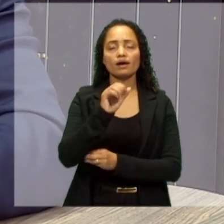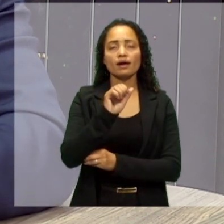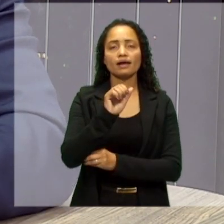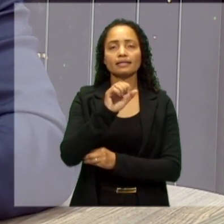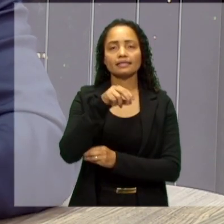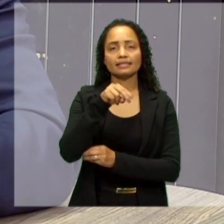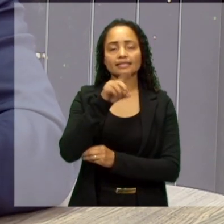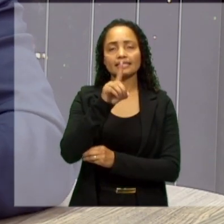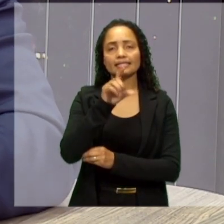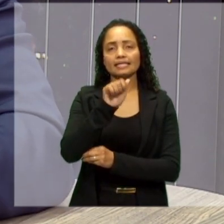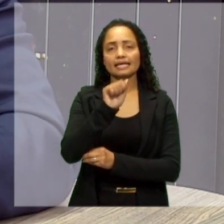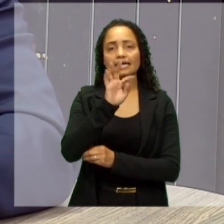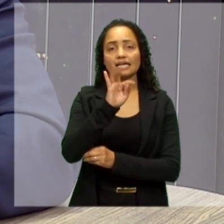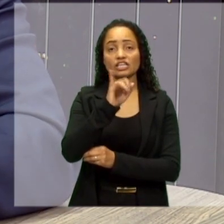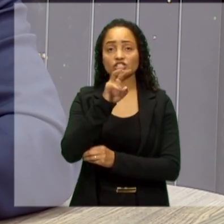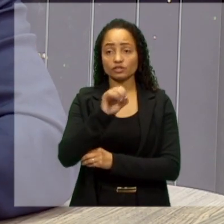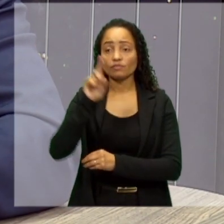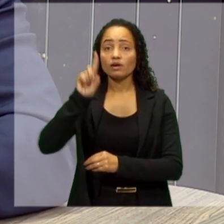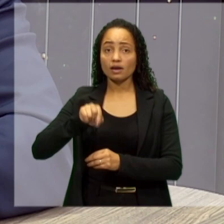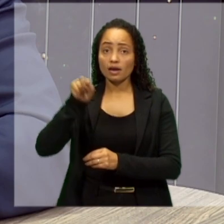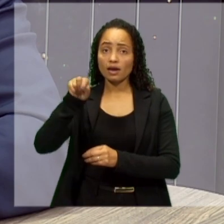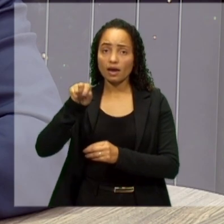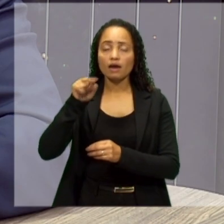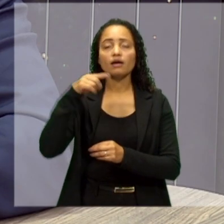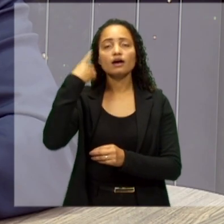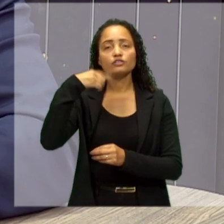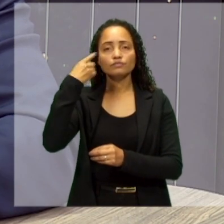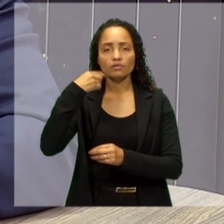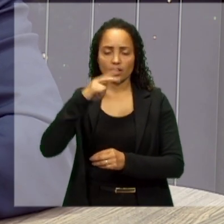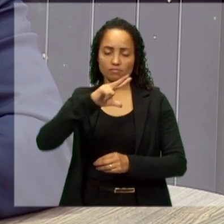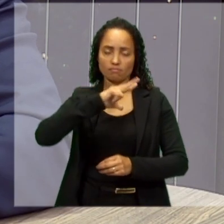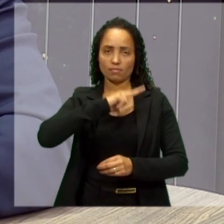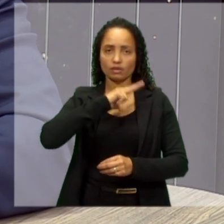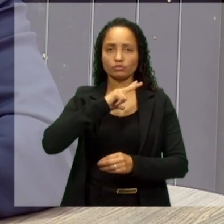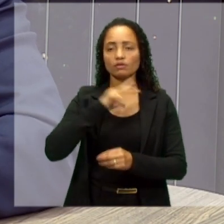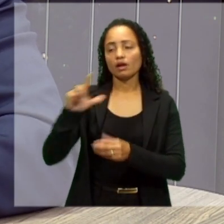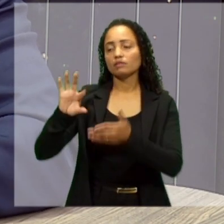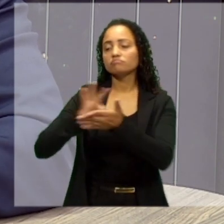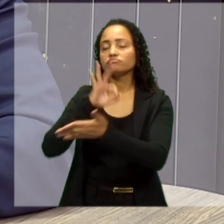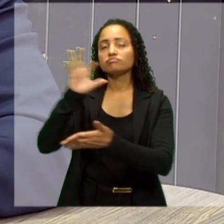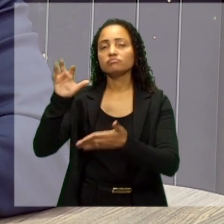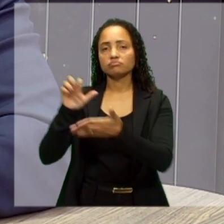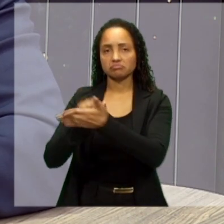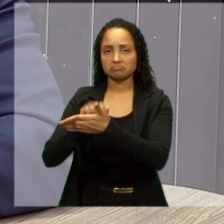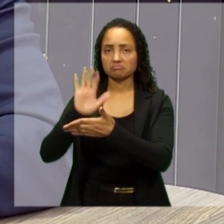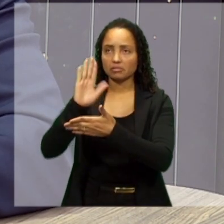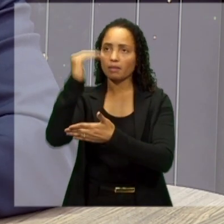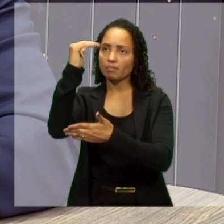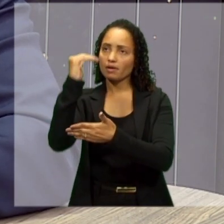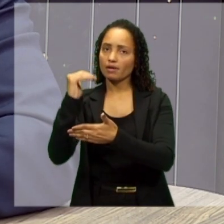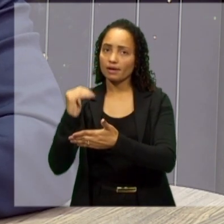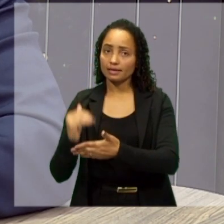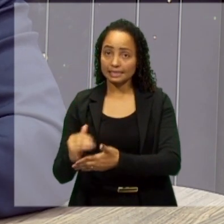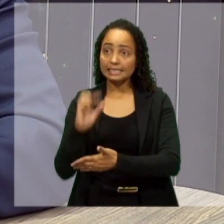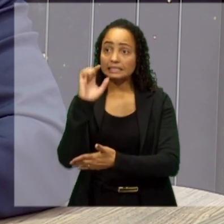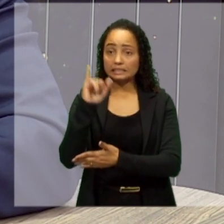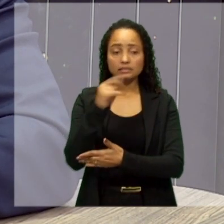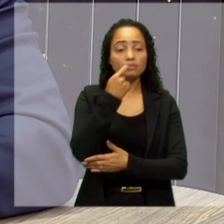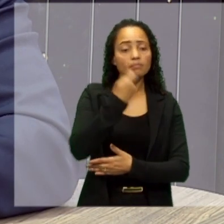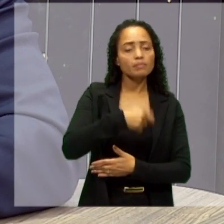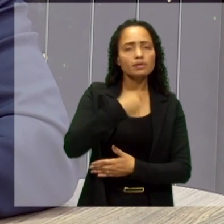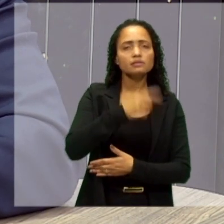um advogado particular que se inscreve em um cadastro que fica à disposição do judiciário, sempre que existe a